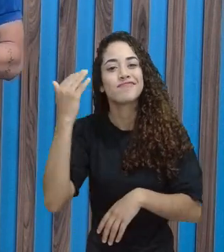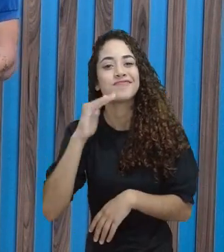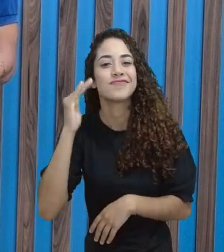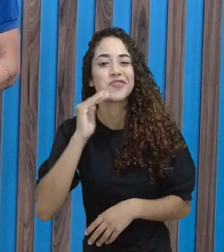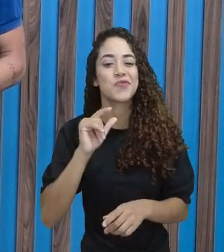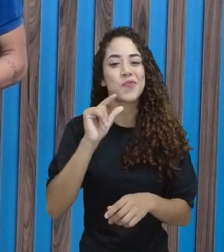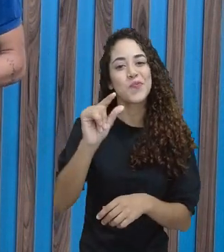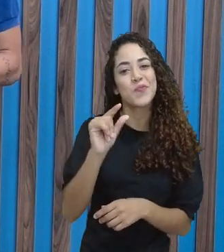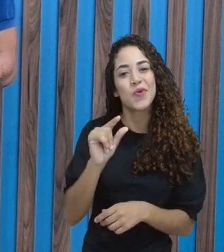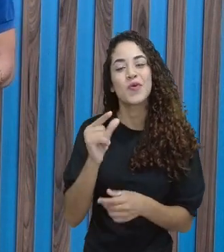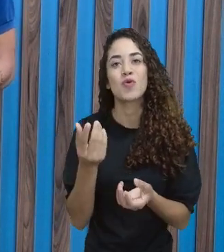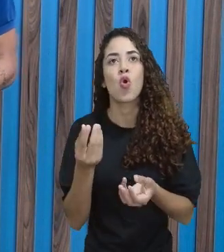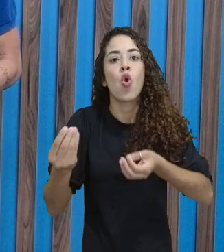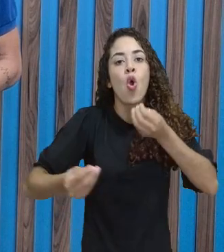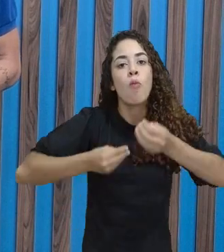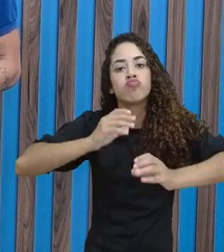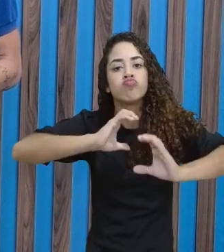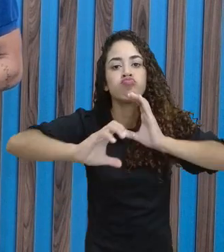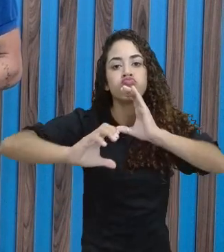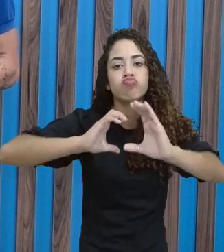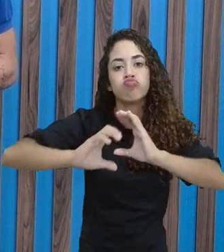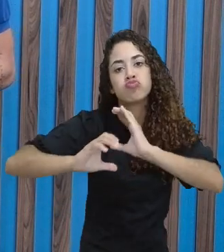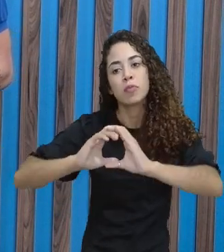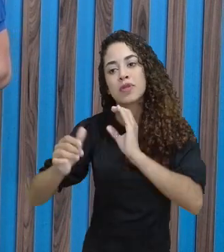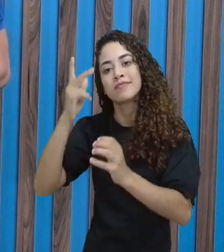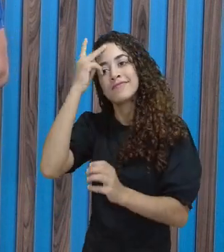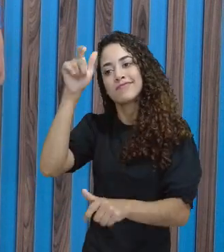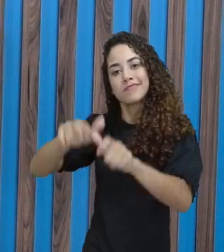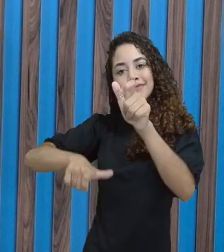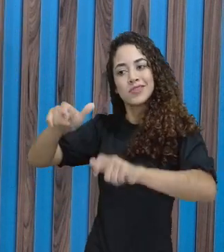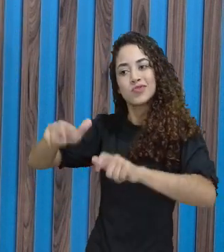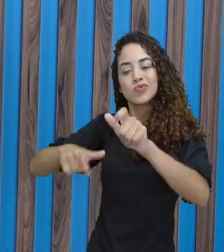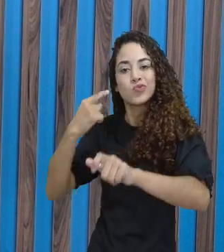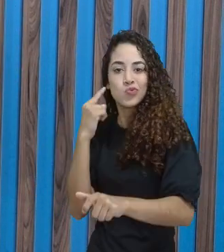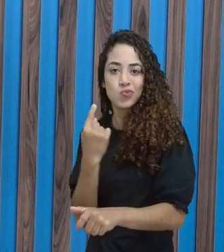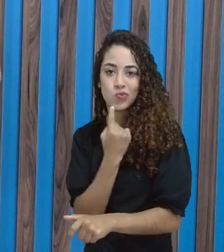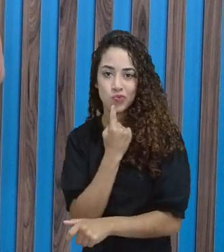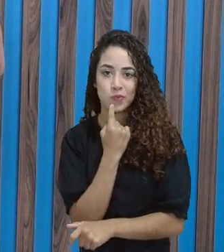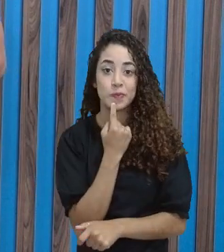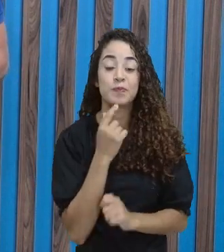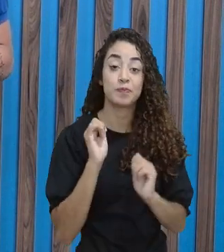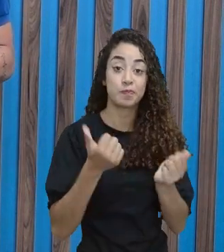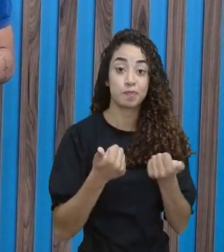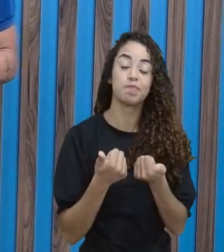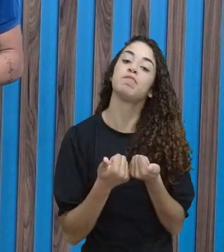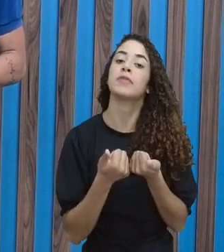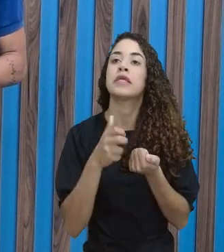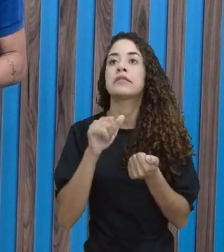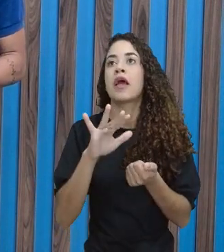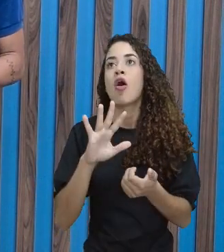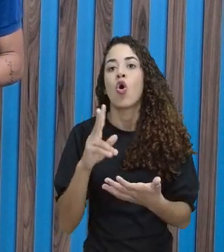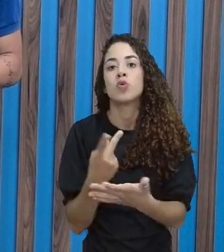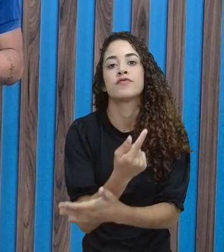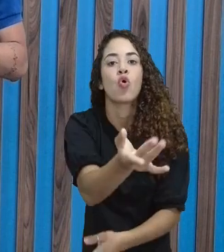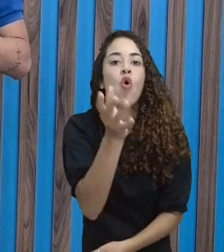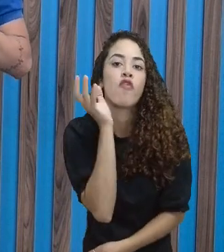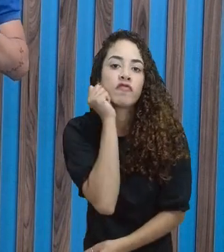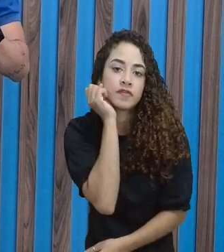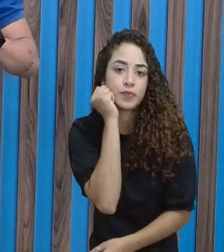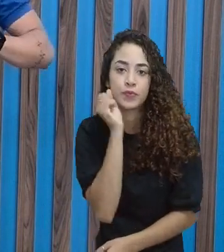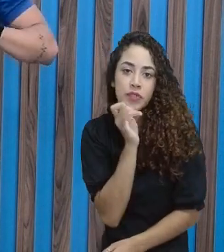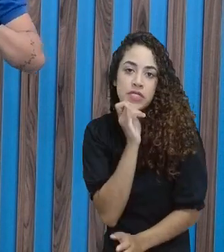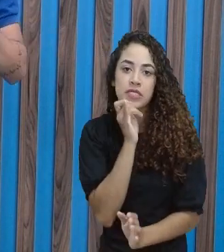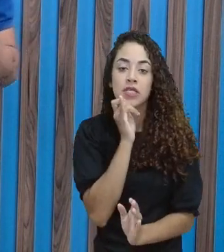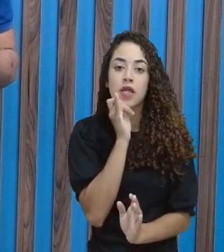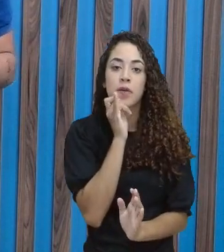um pouco de como se comunicar aí com as pessoas com deficiência auditiva. Então, de repente você é uma pessoa ouvinte e pode